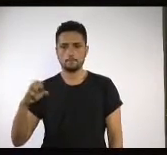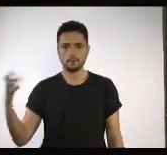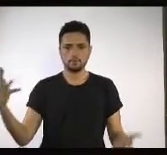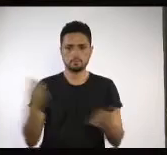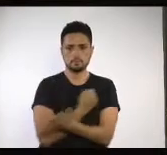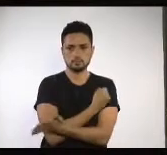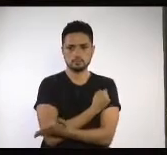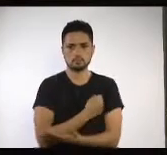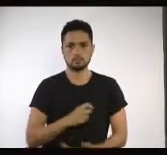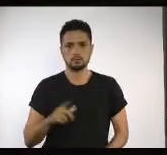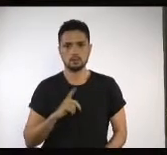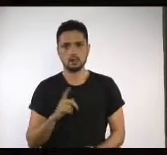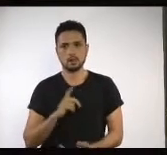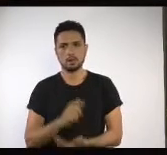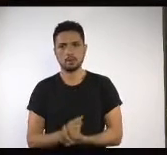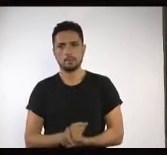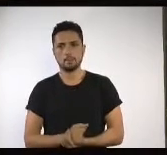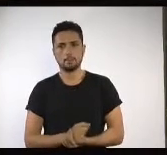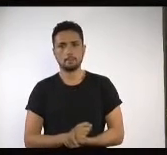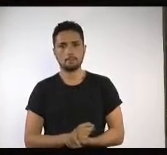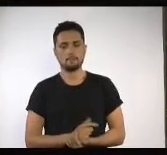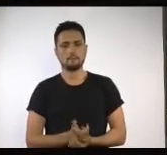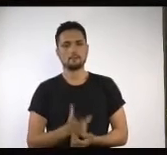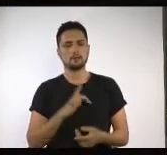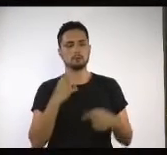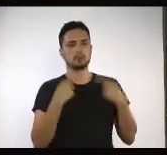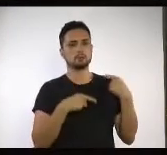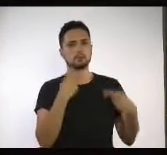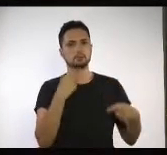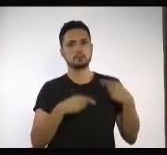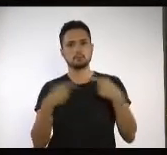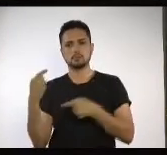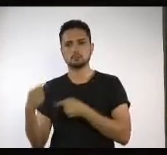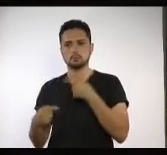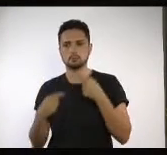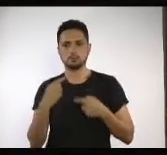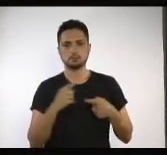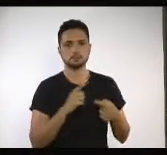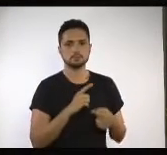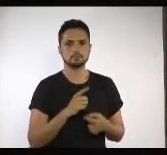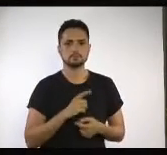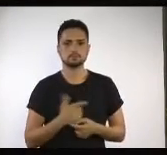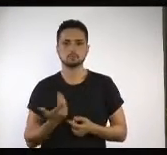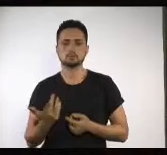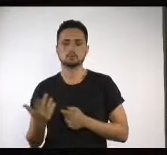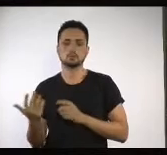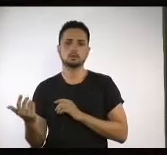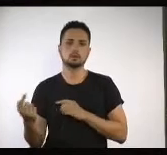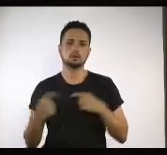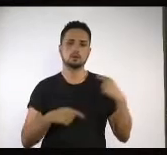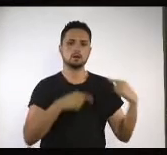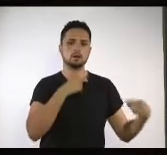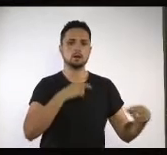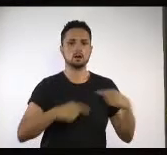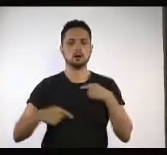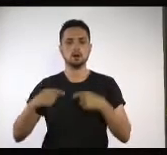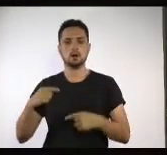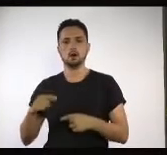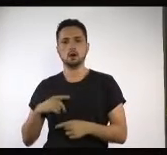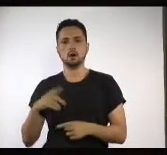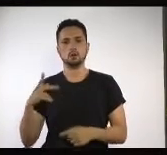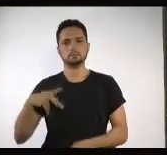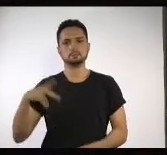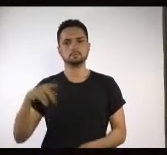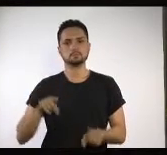estava diretamente vinculada ao controle das nossas riquezas estratégicas, dentre elas o pré-sal, dentre elas a Petrobras.